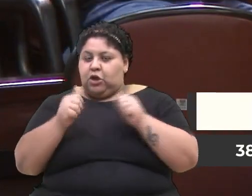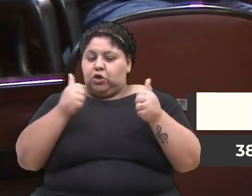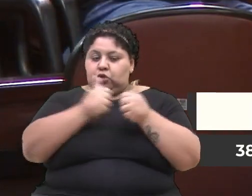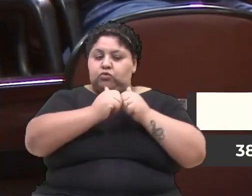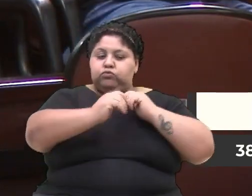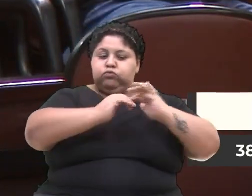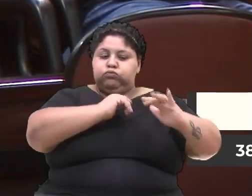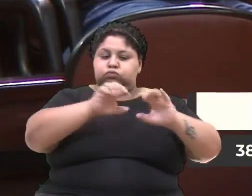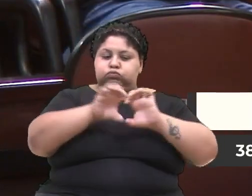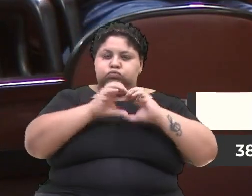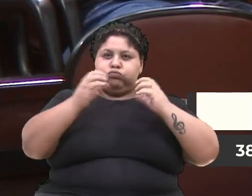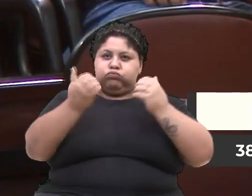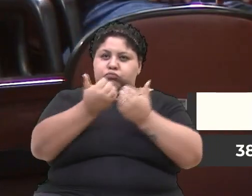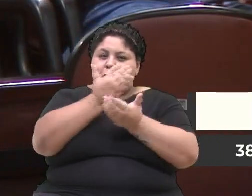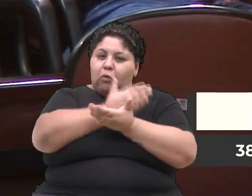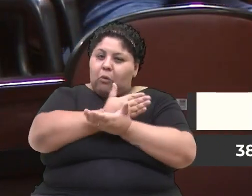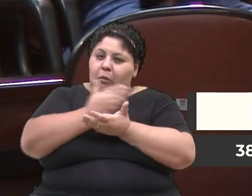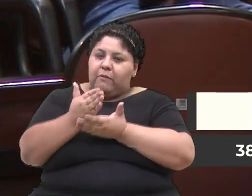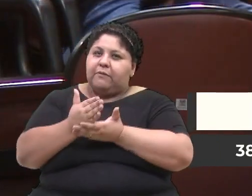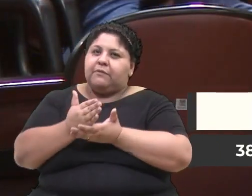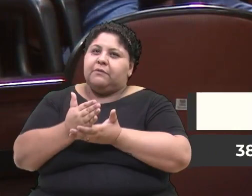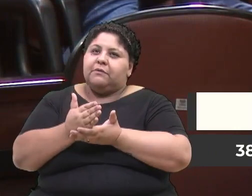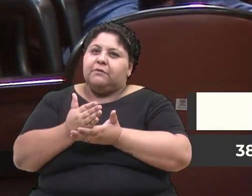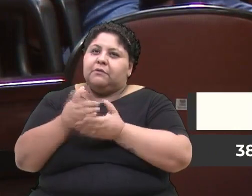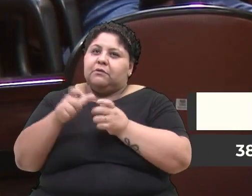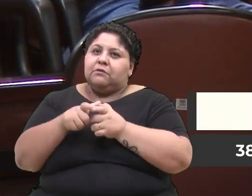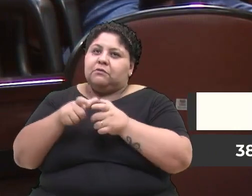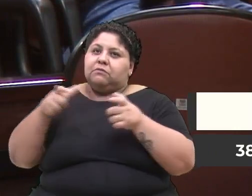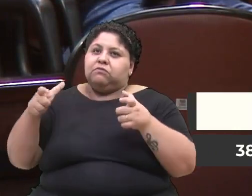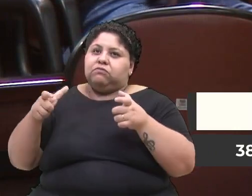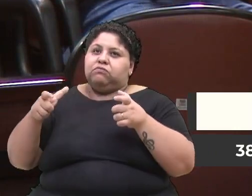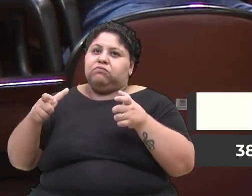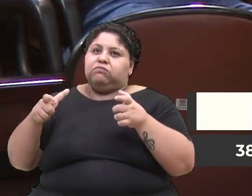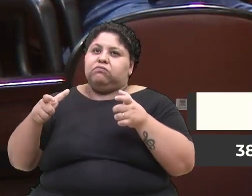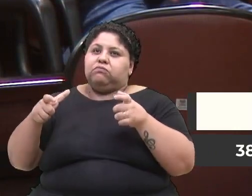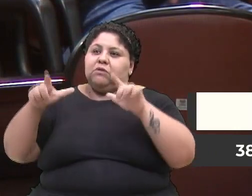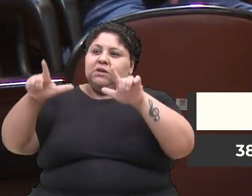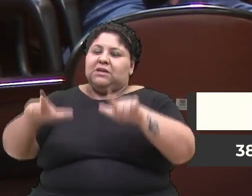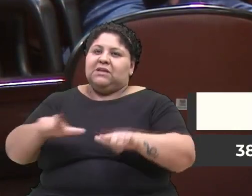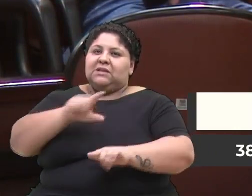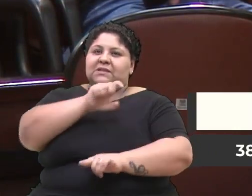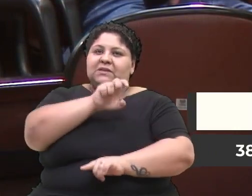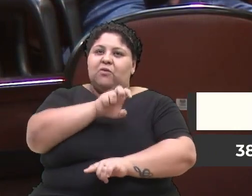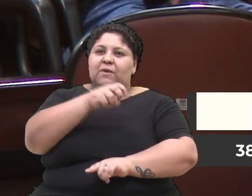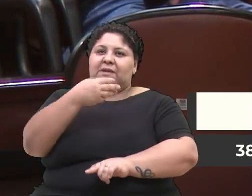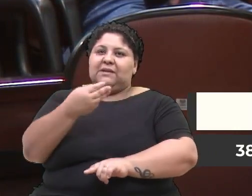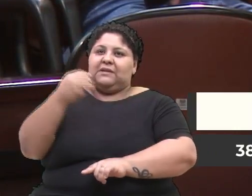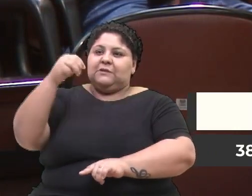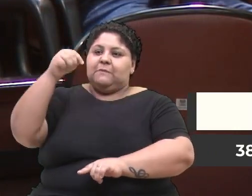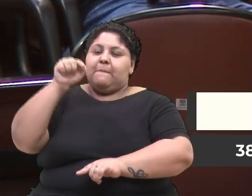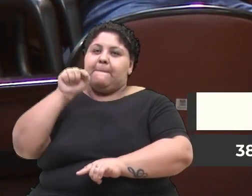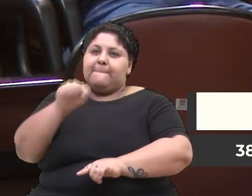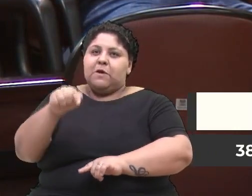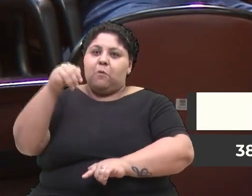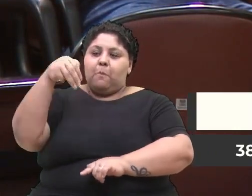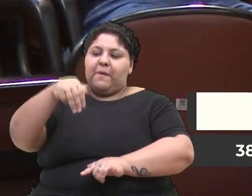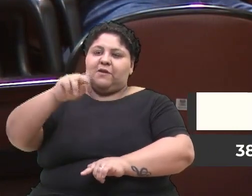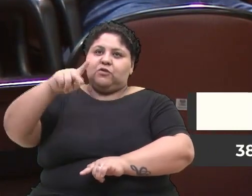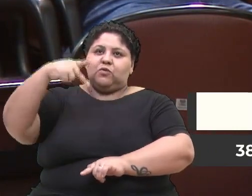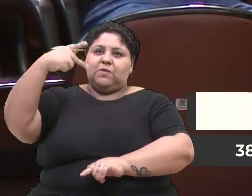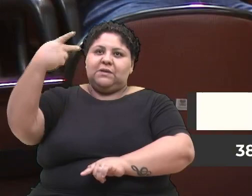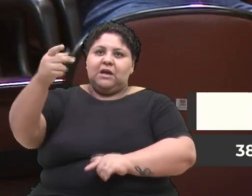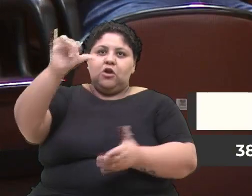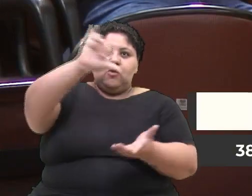dado o pontapé inicial para esse grande complexo de 53 mil metros quadrados no coração de Caxias do Sul,